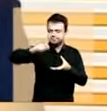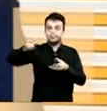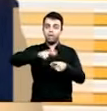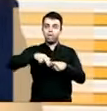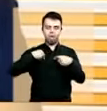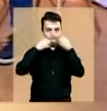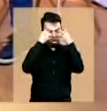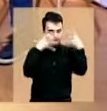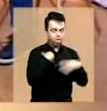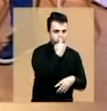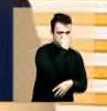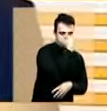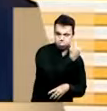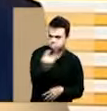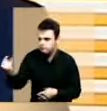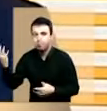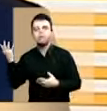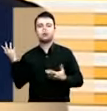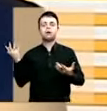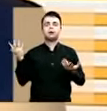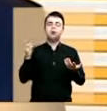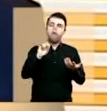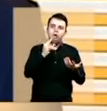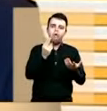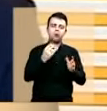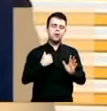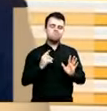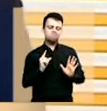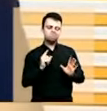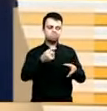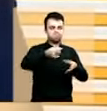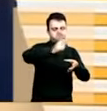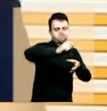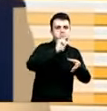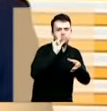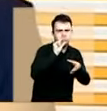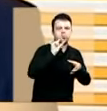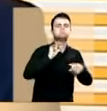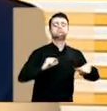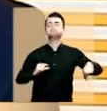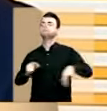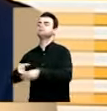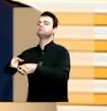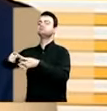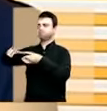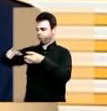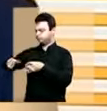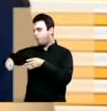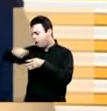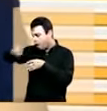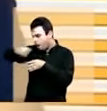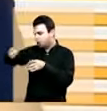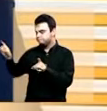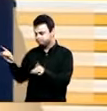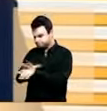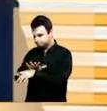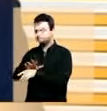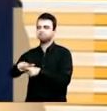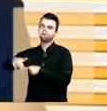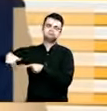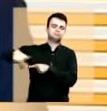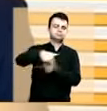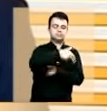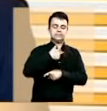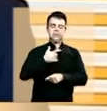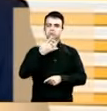não resistem. Então aí eu coloco só um pouquinho, se eu sentir desejo de comer mais eu repito, mas aí porque eu não quero pagar a multa.